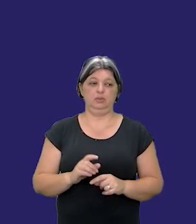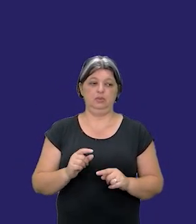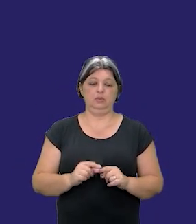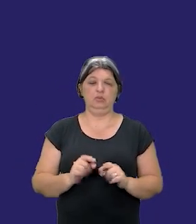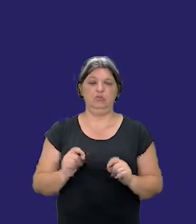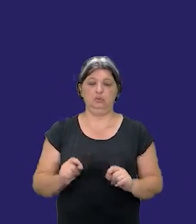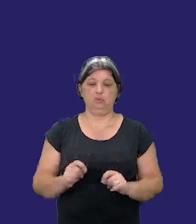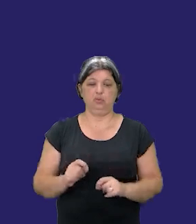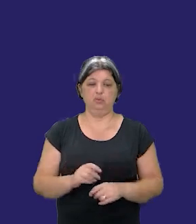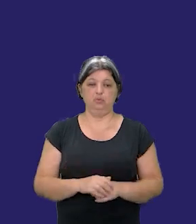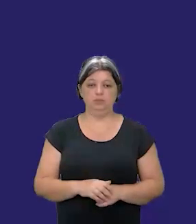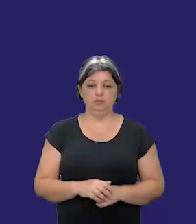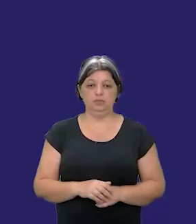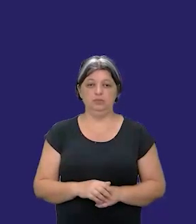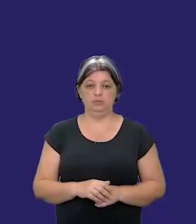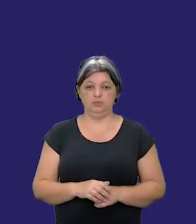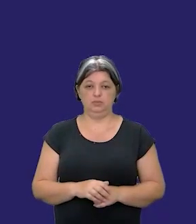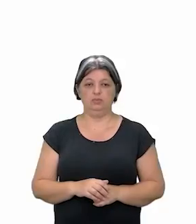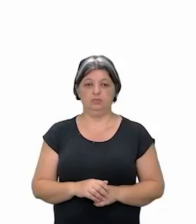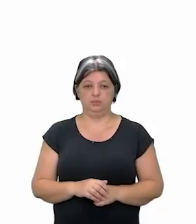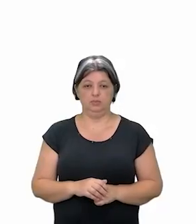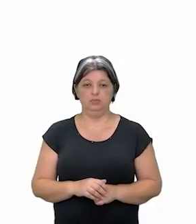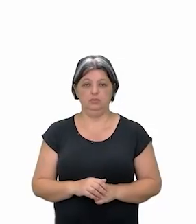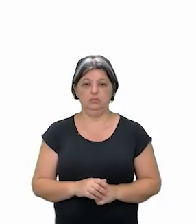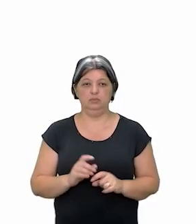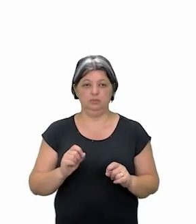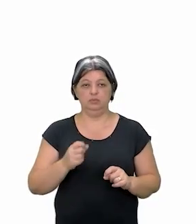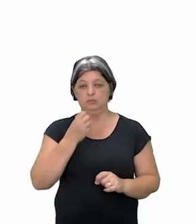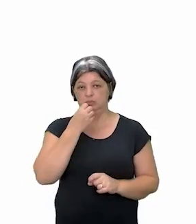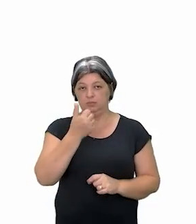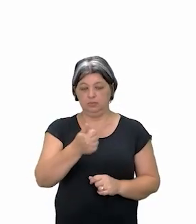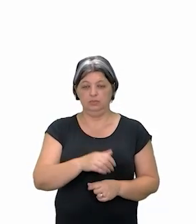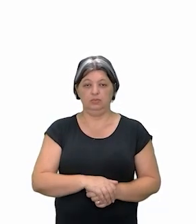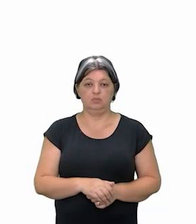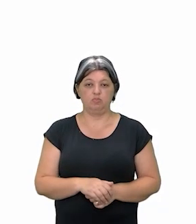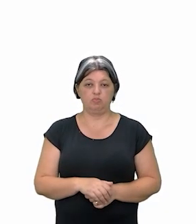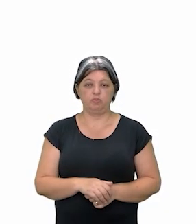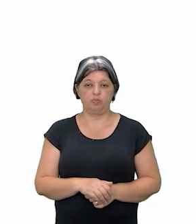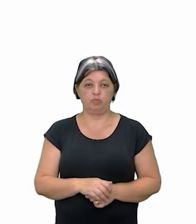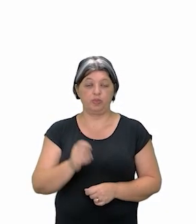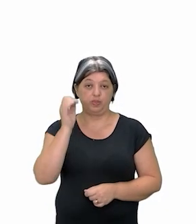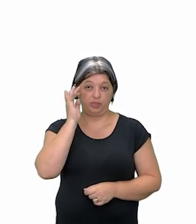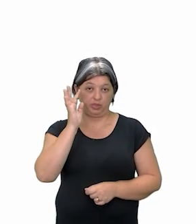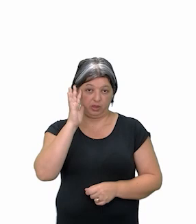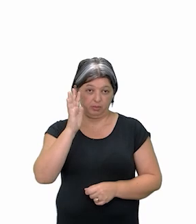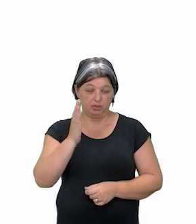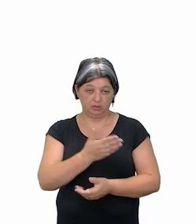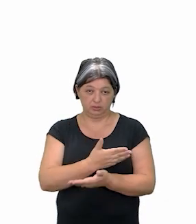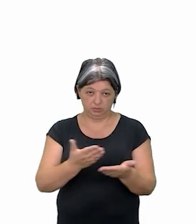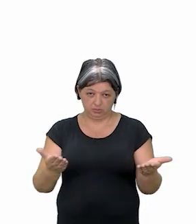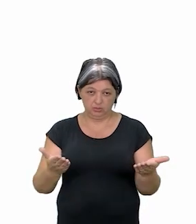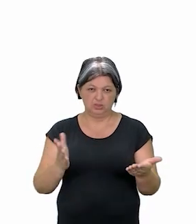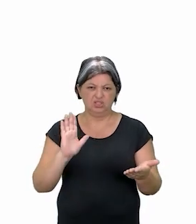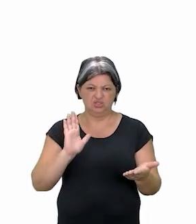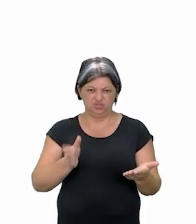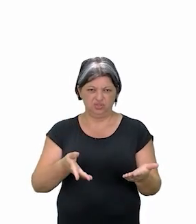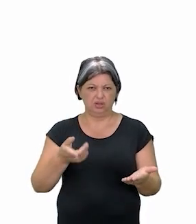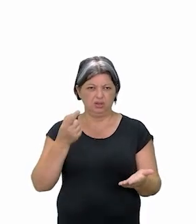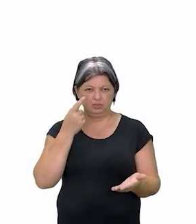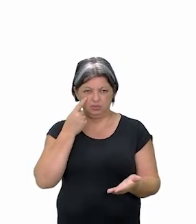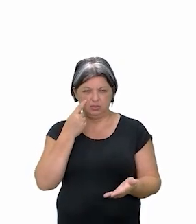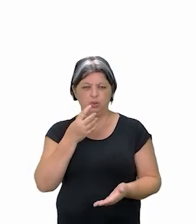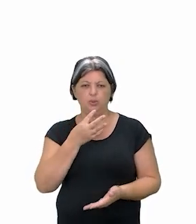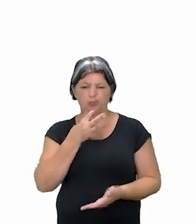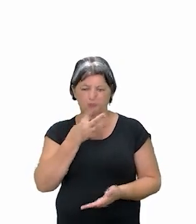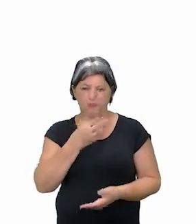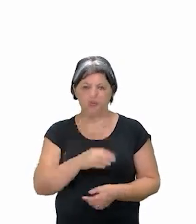possibilidades no ensino de ciências da natureza, tá bem? Então, imagino que muitos de vocês já tenham acessado, já conheçam, mas